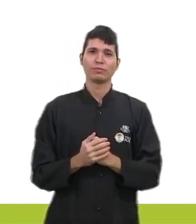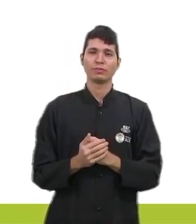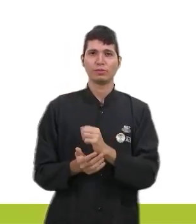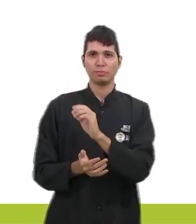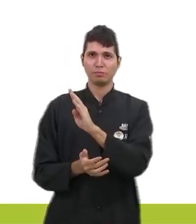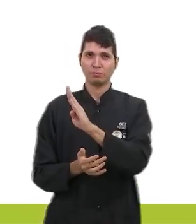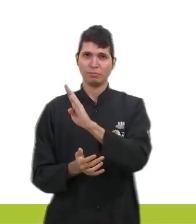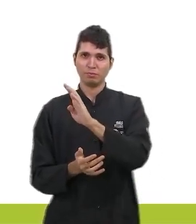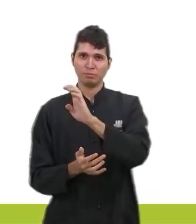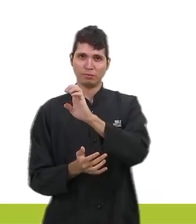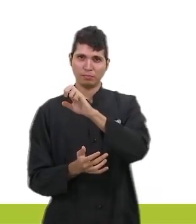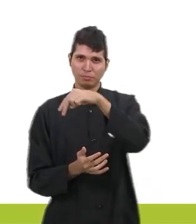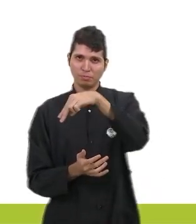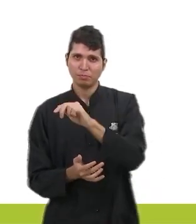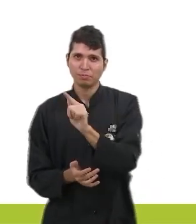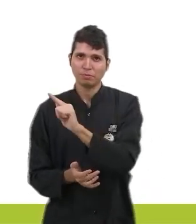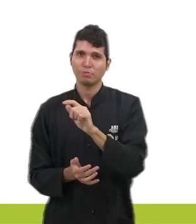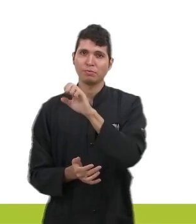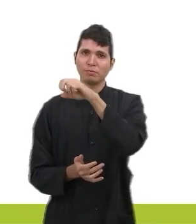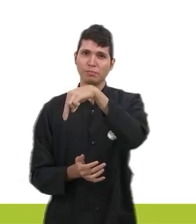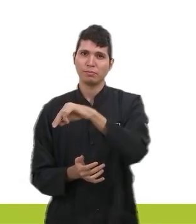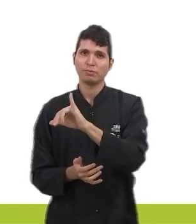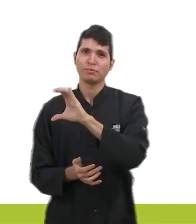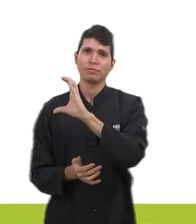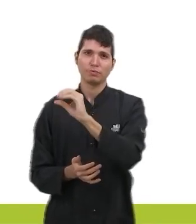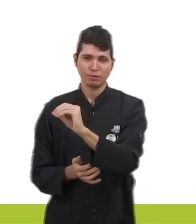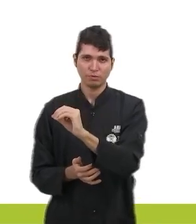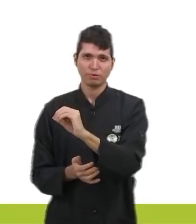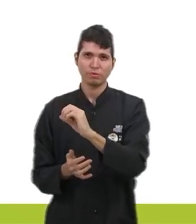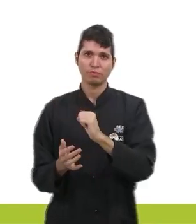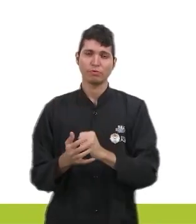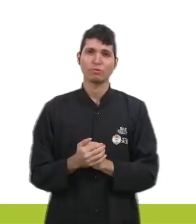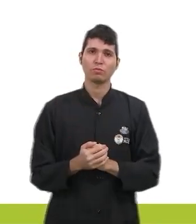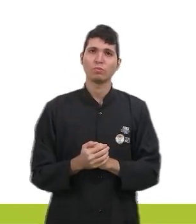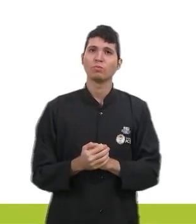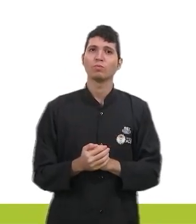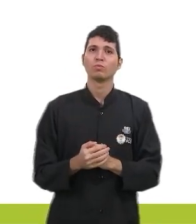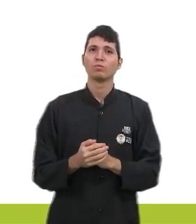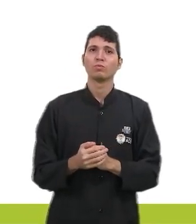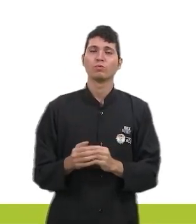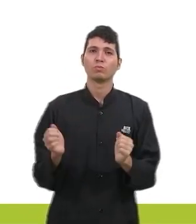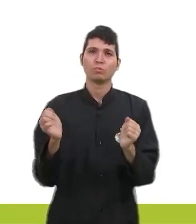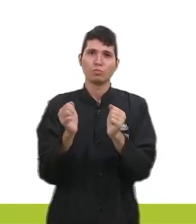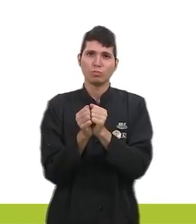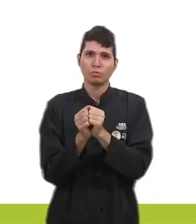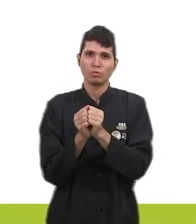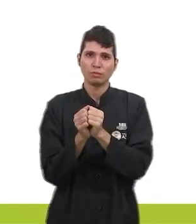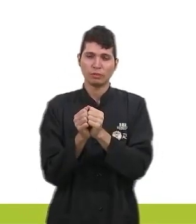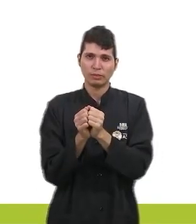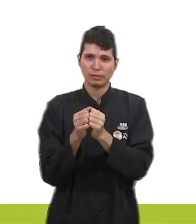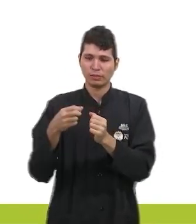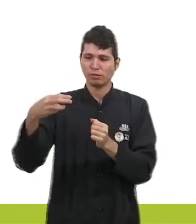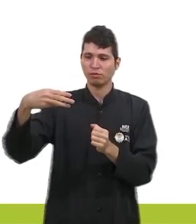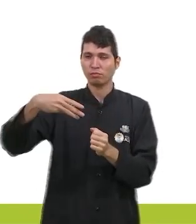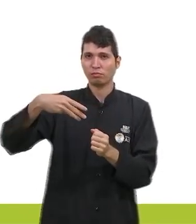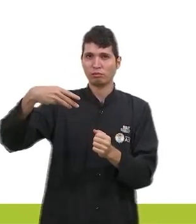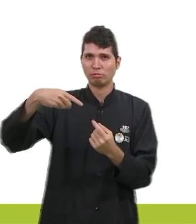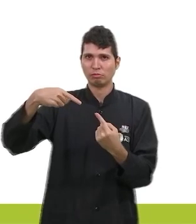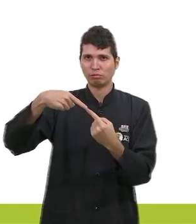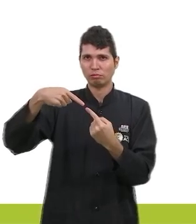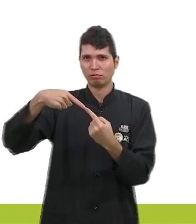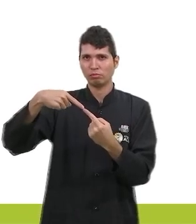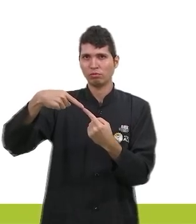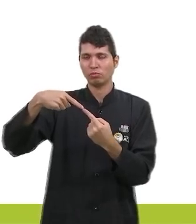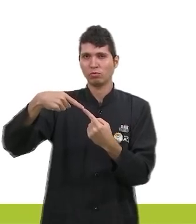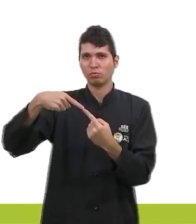ciclo composto por 6 carbonos e 3 ligações duplas. Cadeia